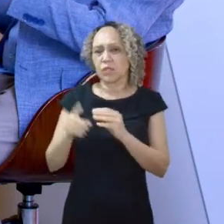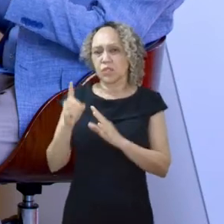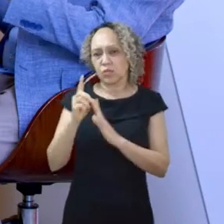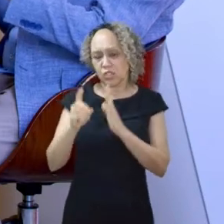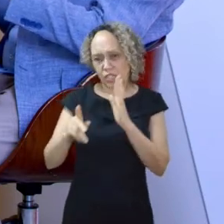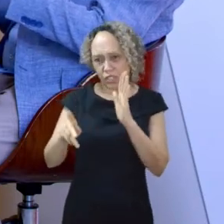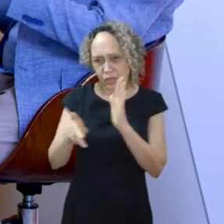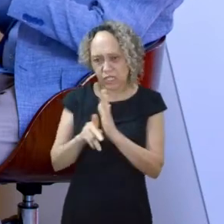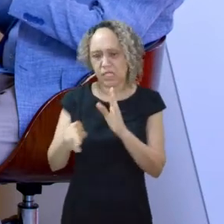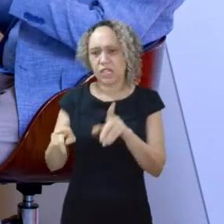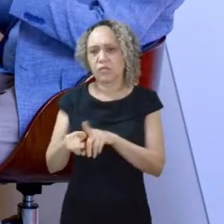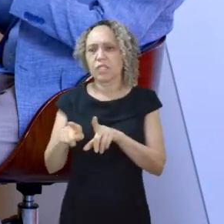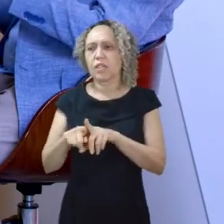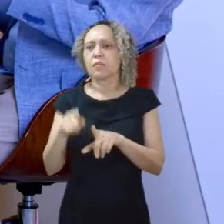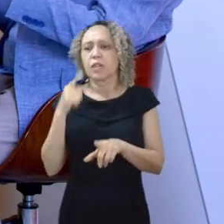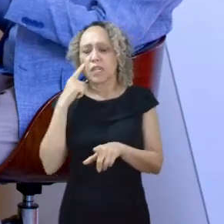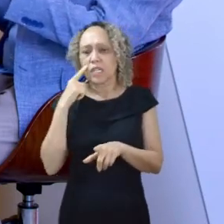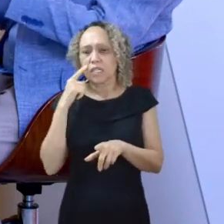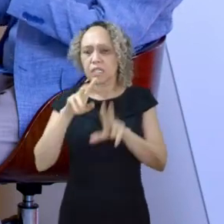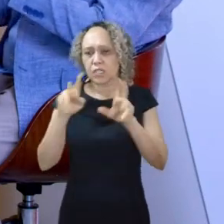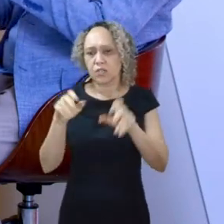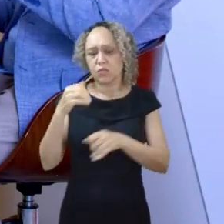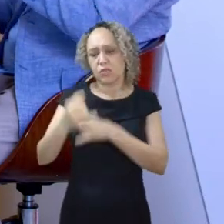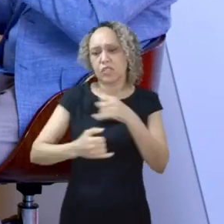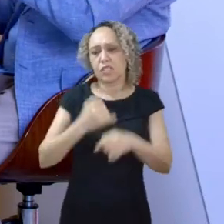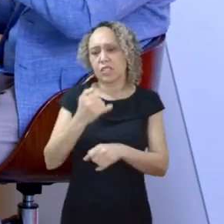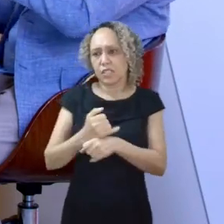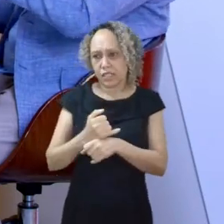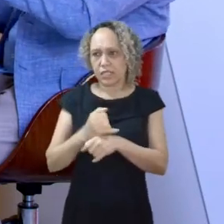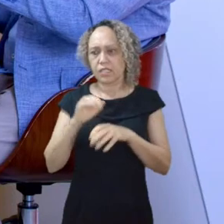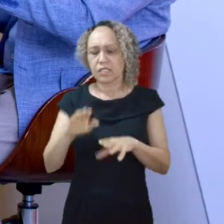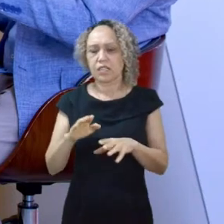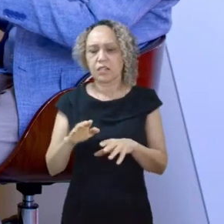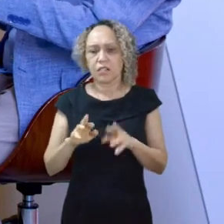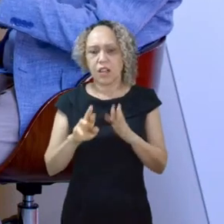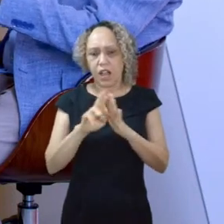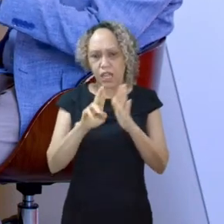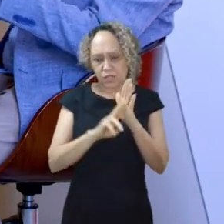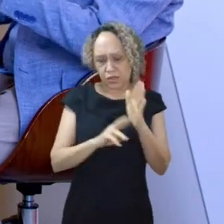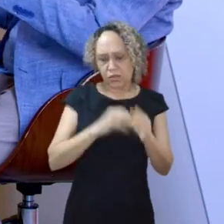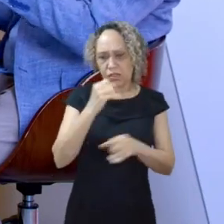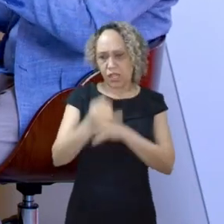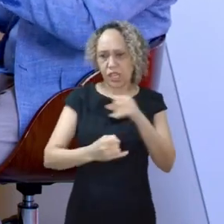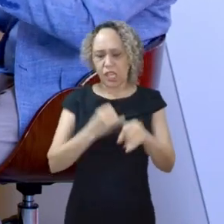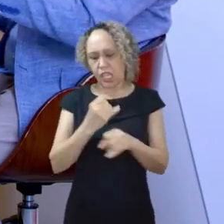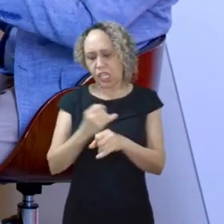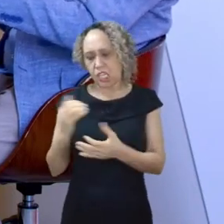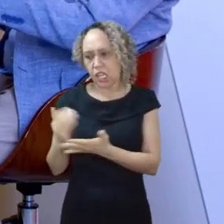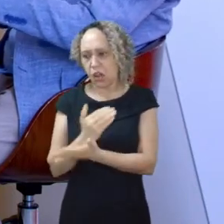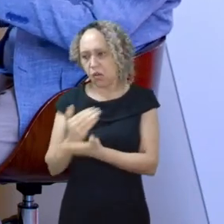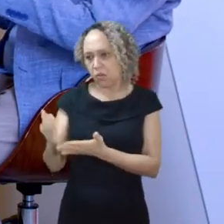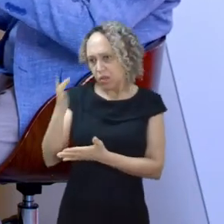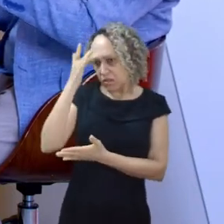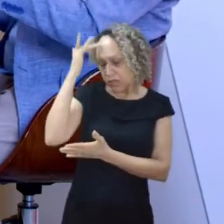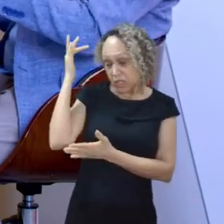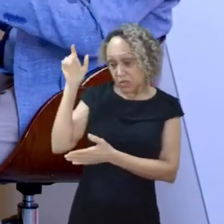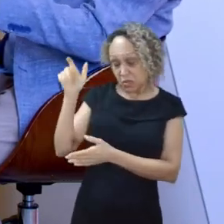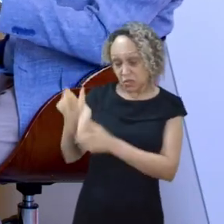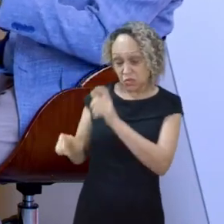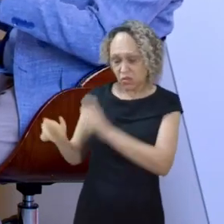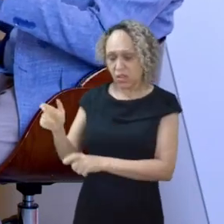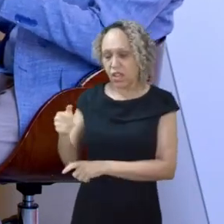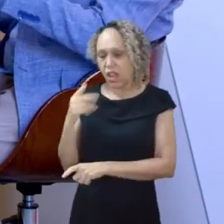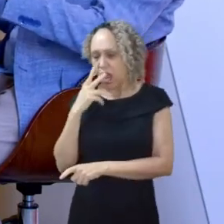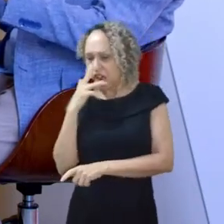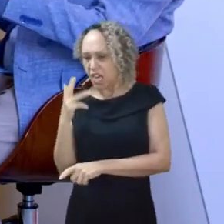que querem lacrar o tempo todo, dizendo que isso aí, a regulamentação da internet não passa de uma tentativa de censura do governo, da base